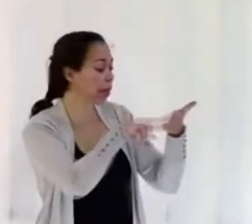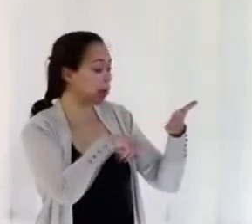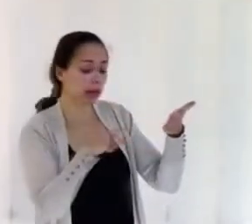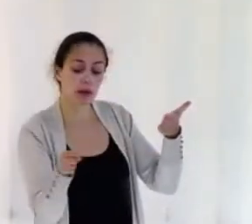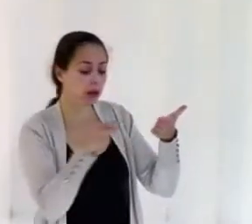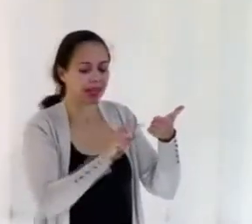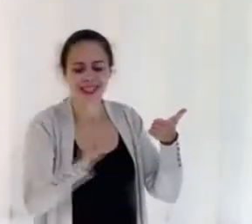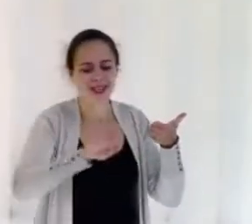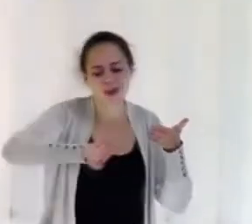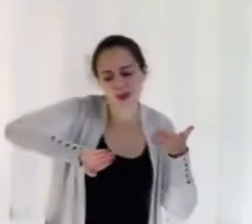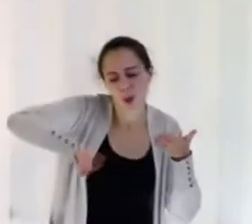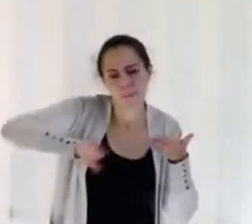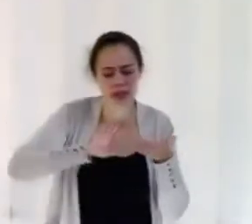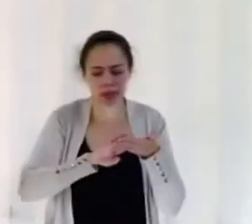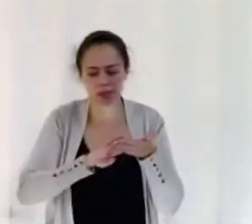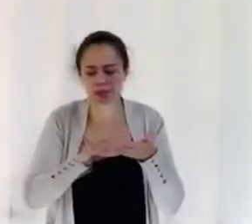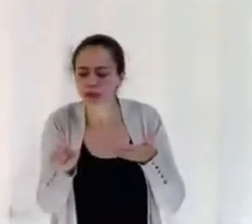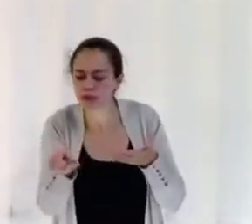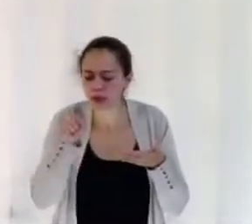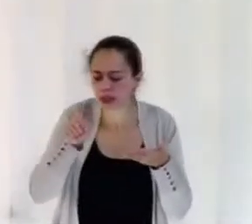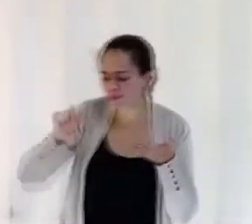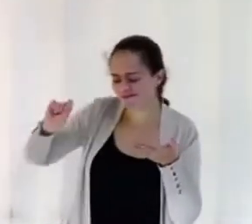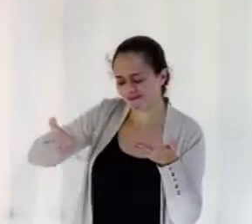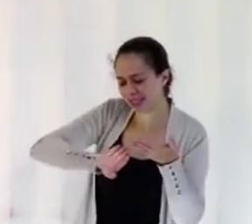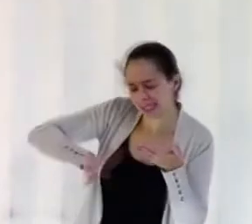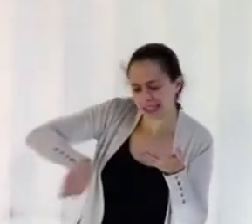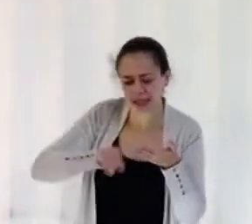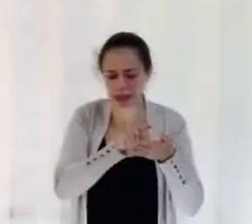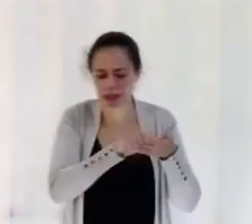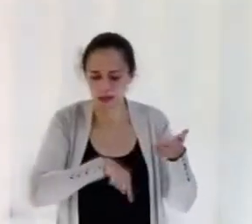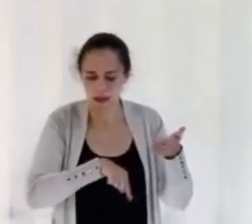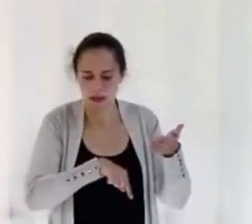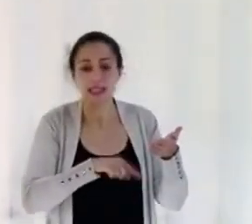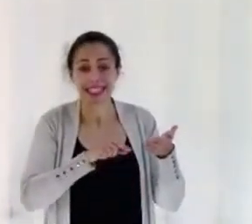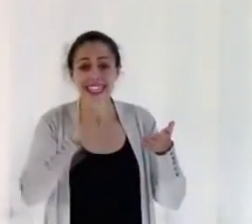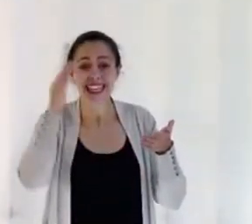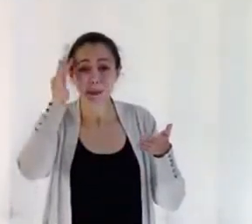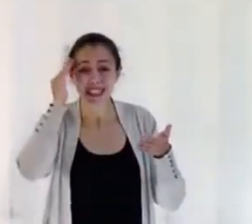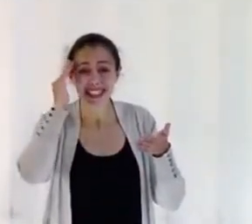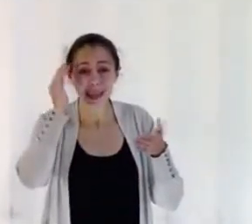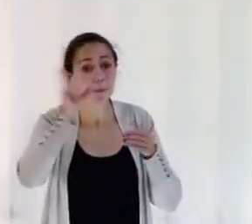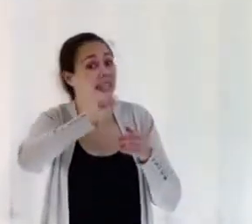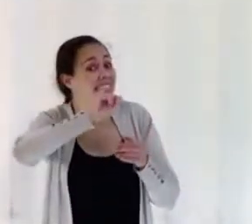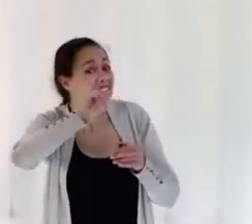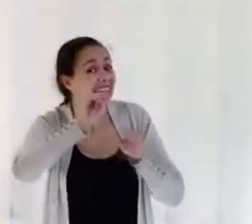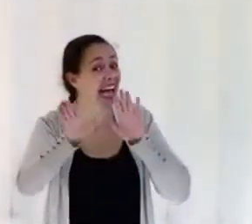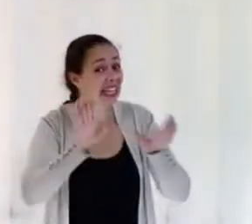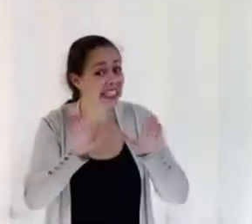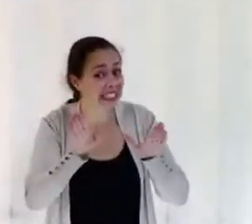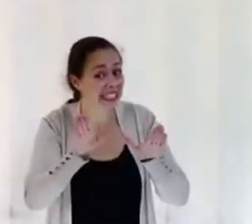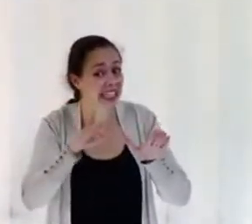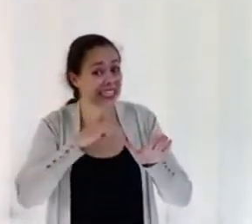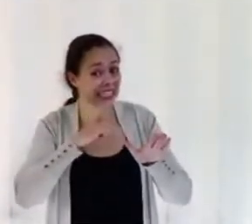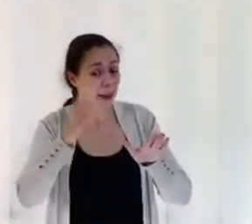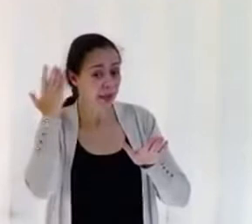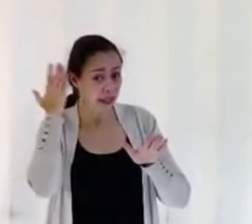eles fossem às compras e passassem o alimento, a sacola, na mão de um pagão, na